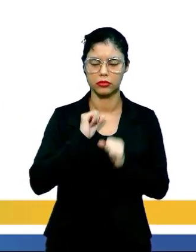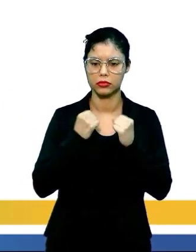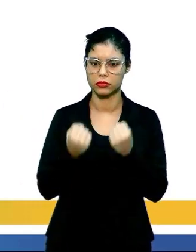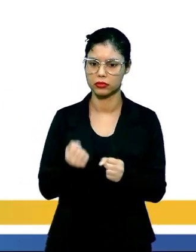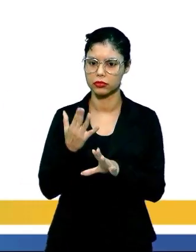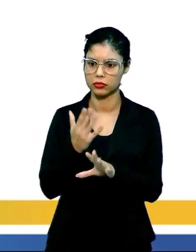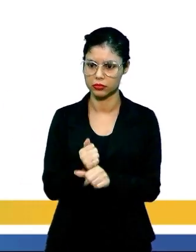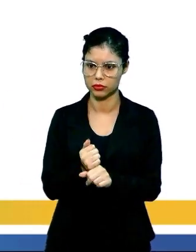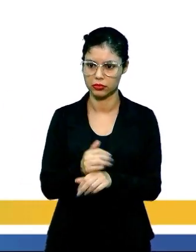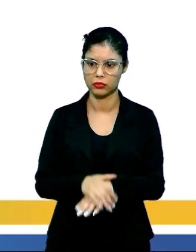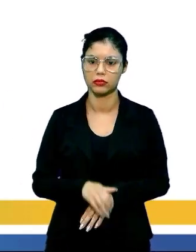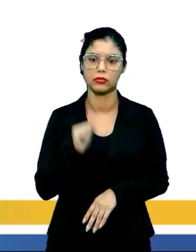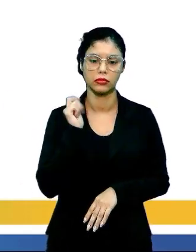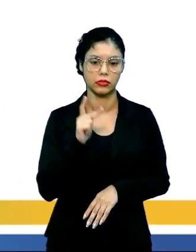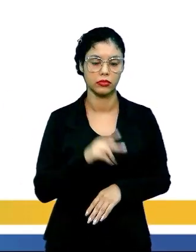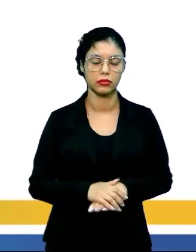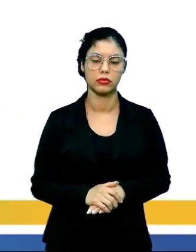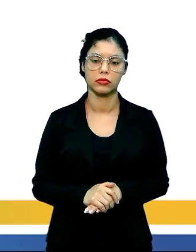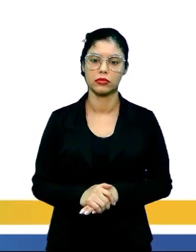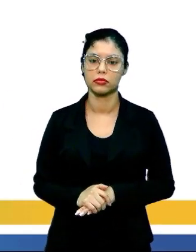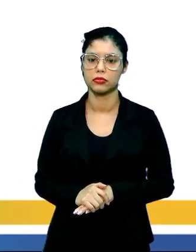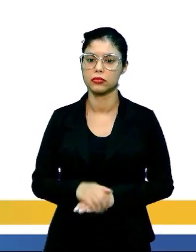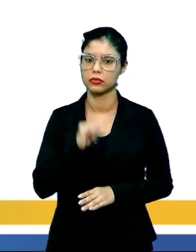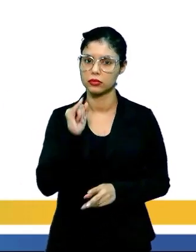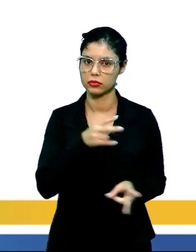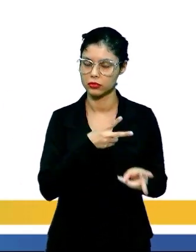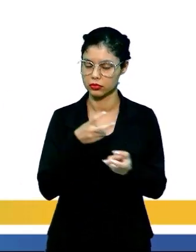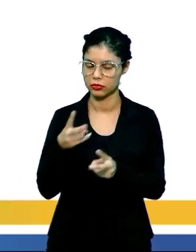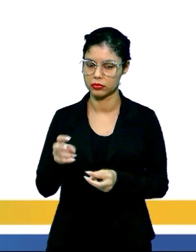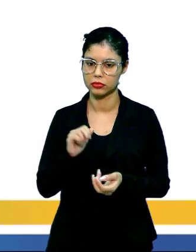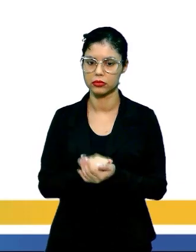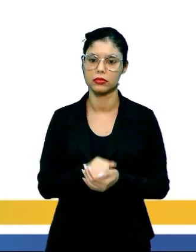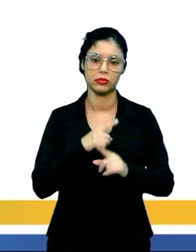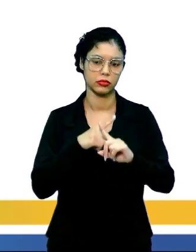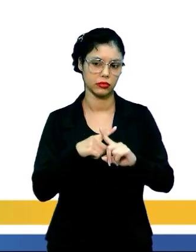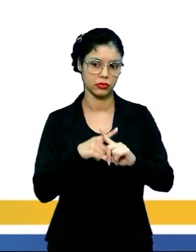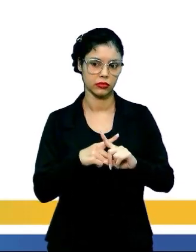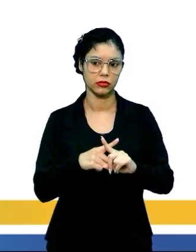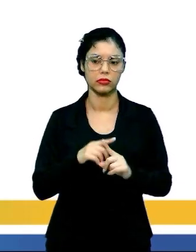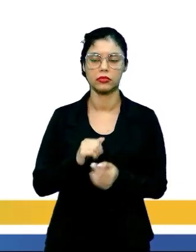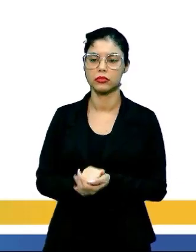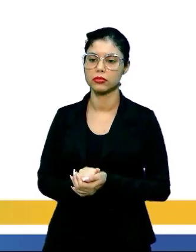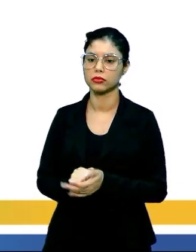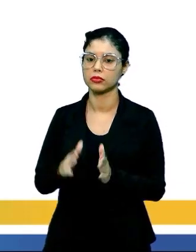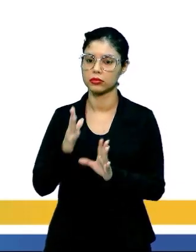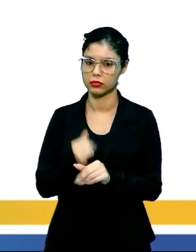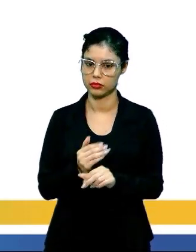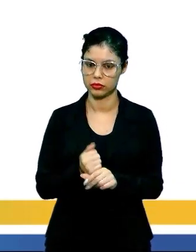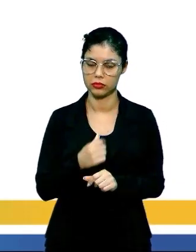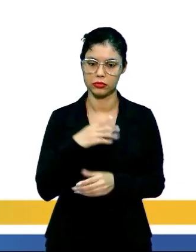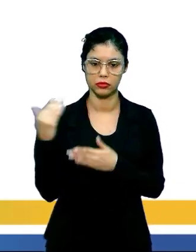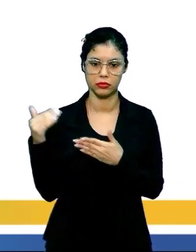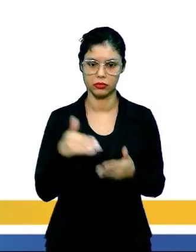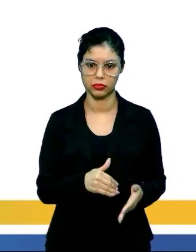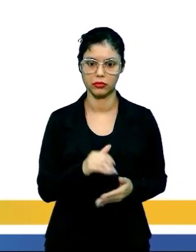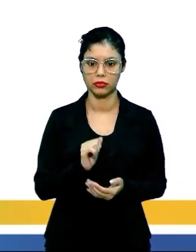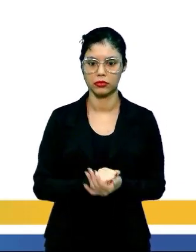pesos somados, tá? Se você observar, ao multiplicar e somarmos, você vai chegar